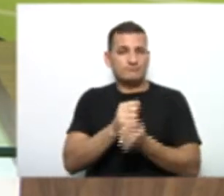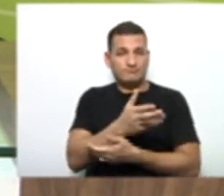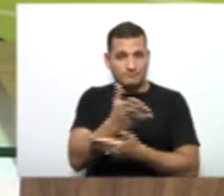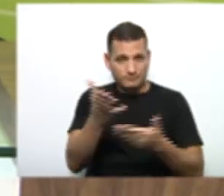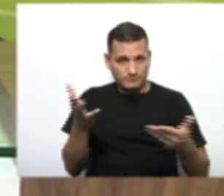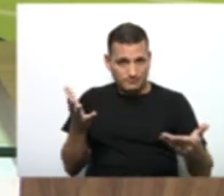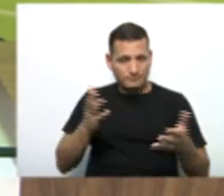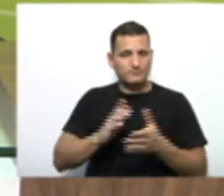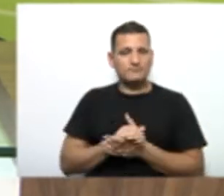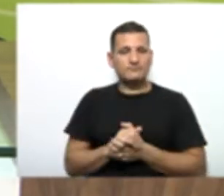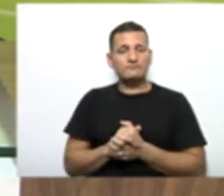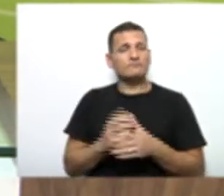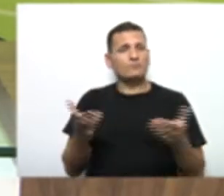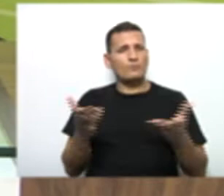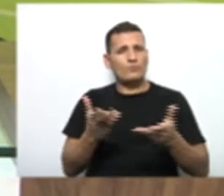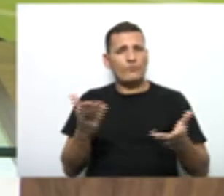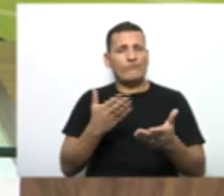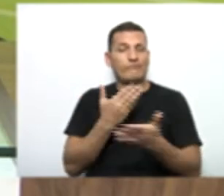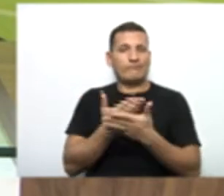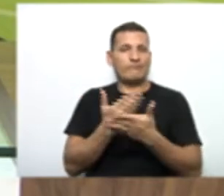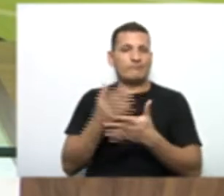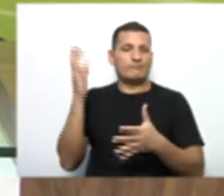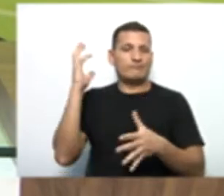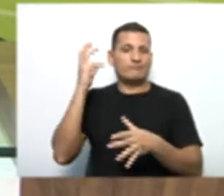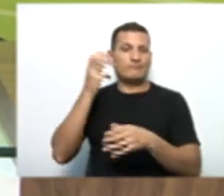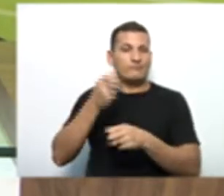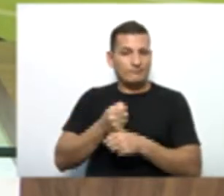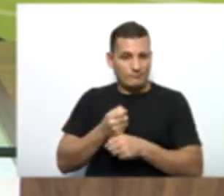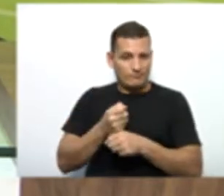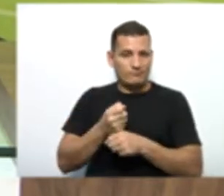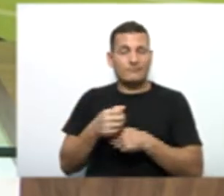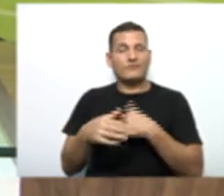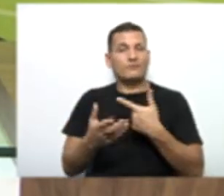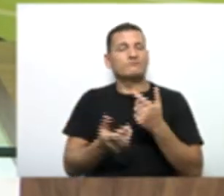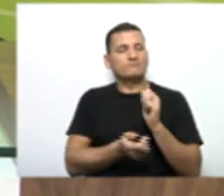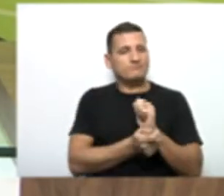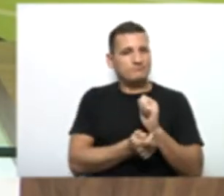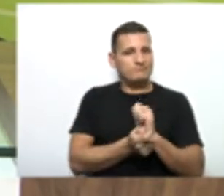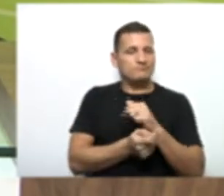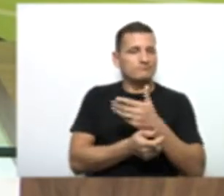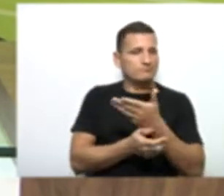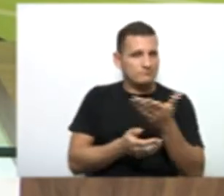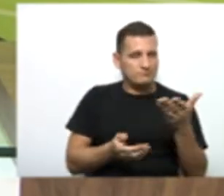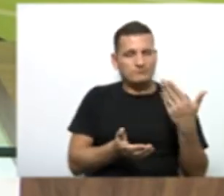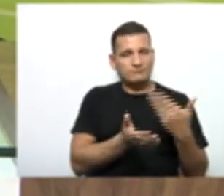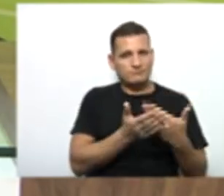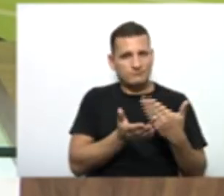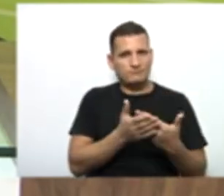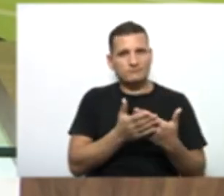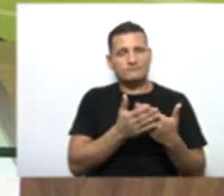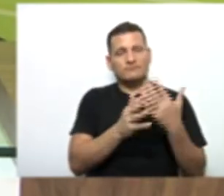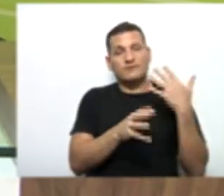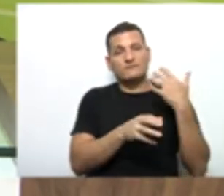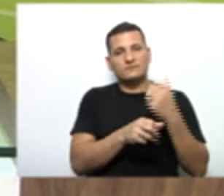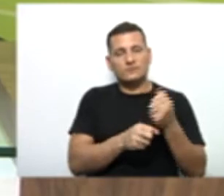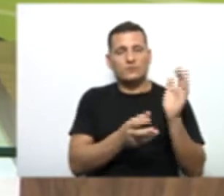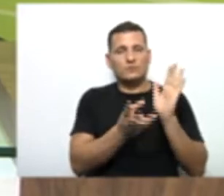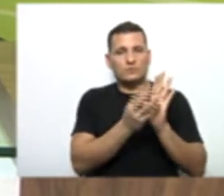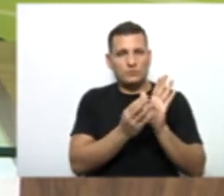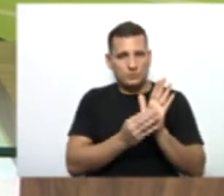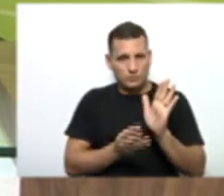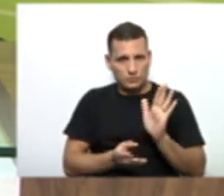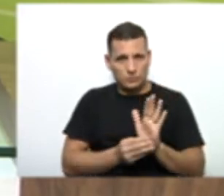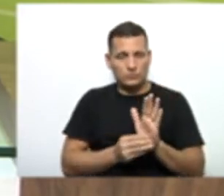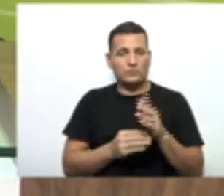e hoje a nossa aula de revisão. Espero que todos tenham estudado, tenham revisado os conteúdos e o professor Wesley hoje